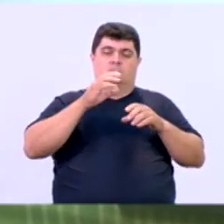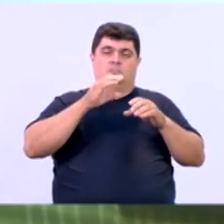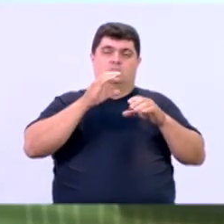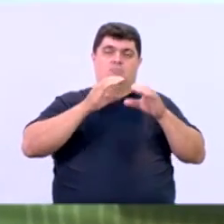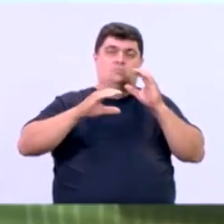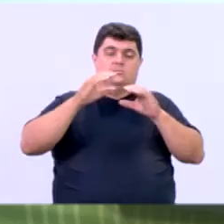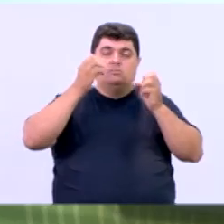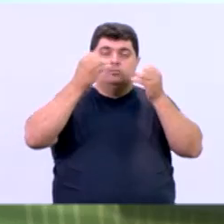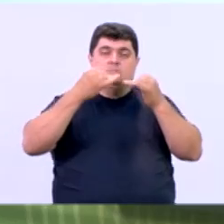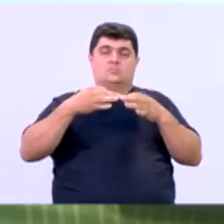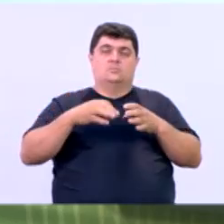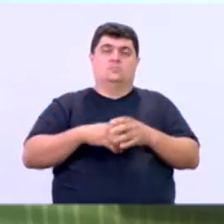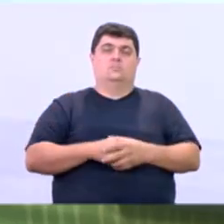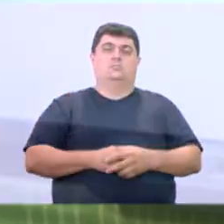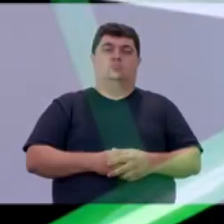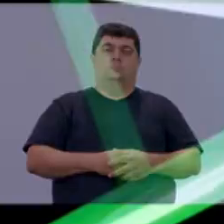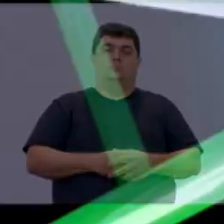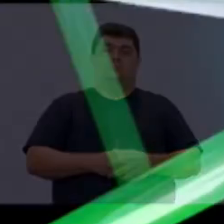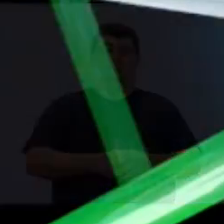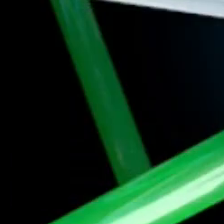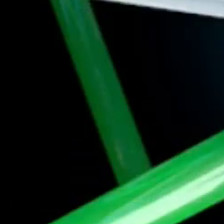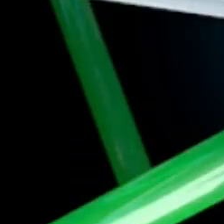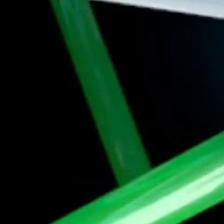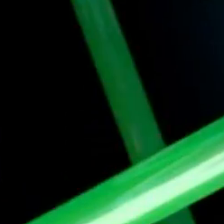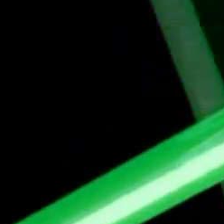comentário delas.